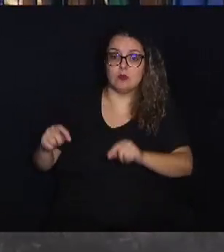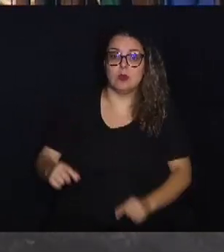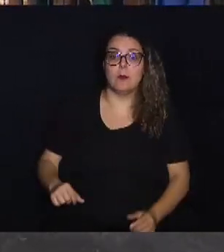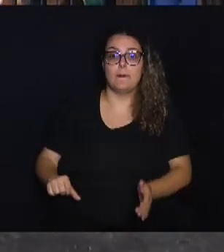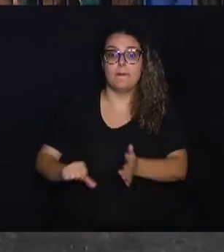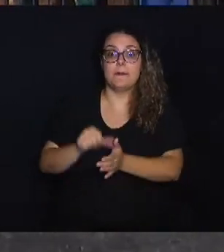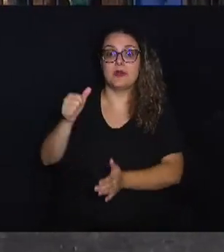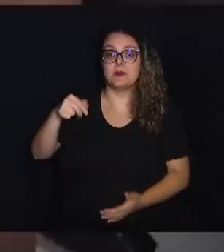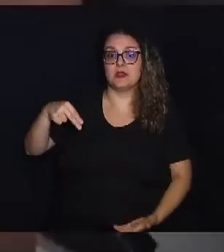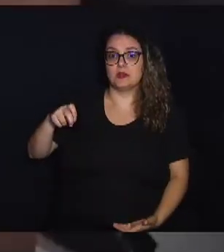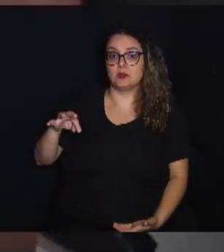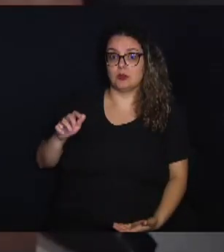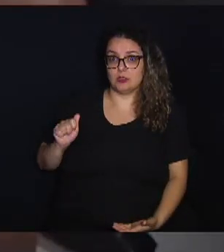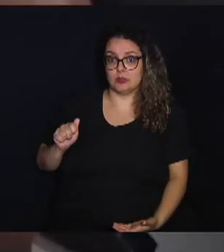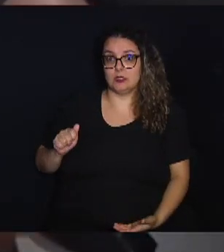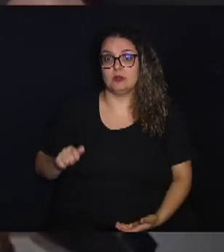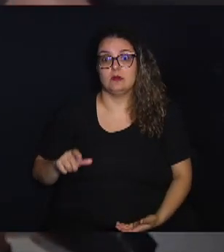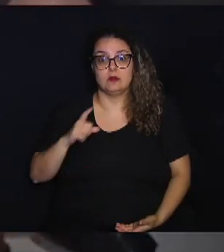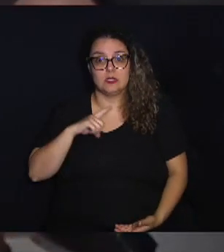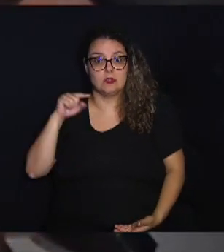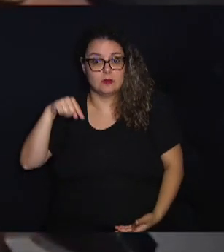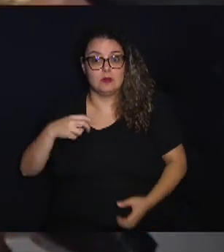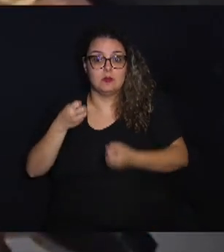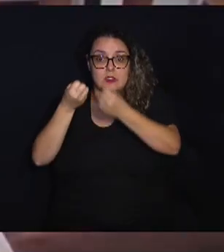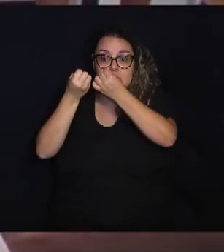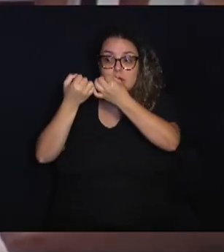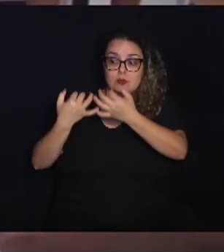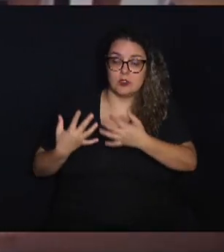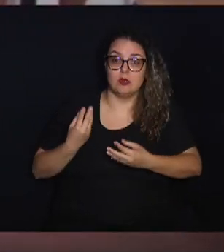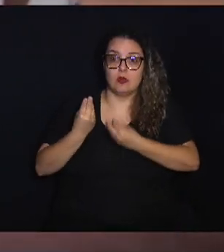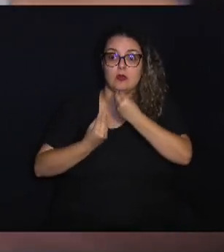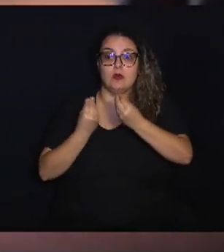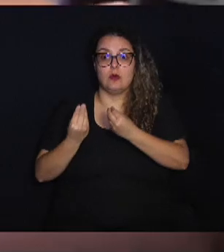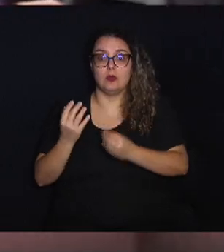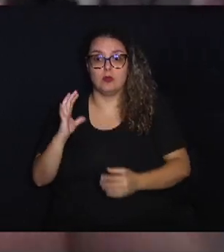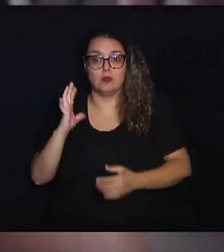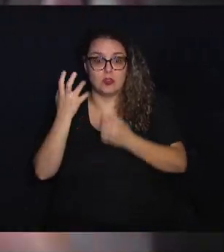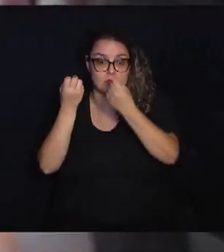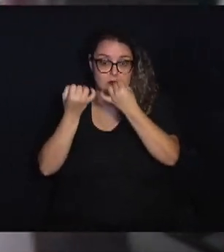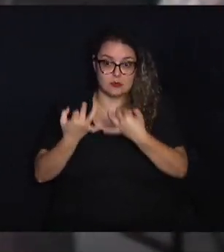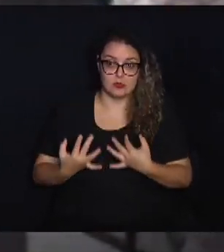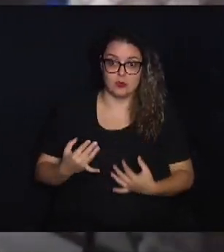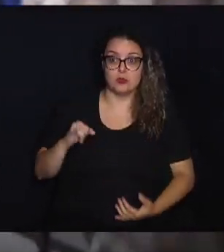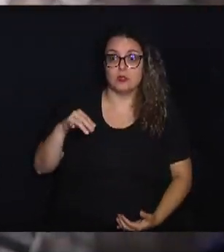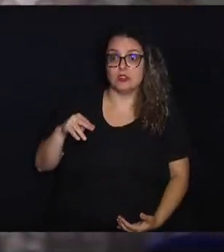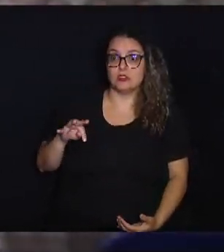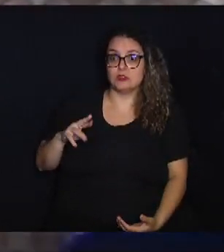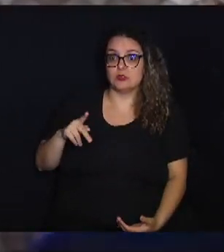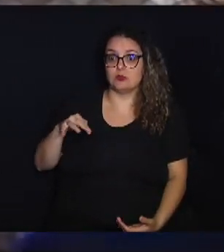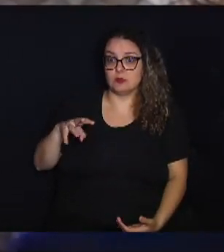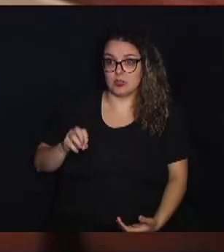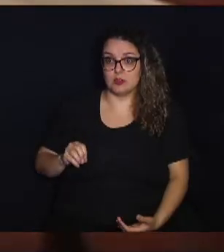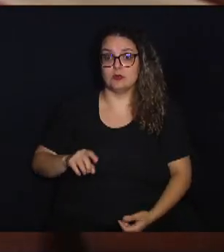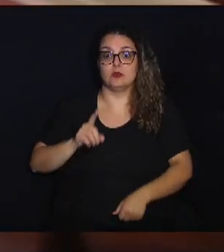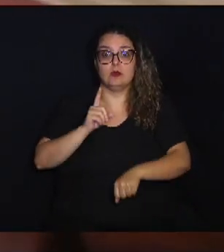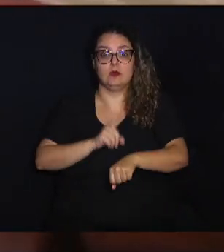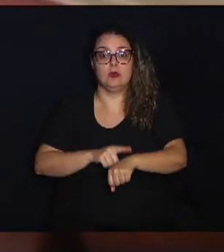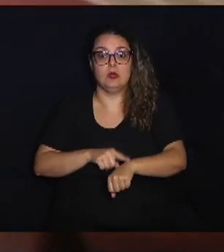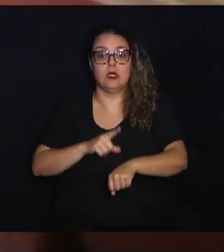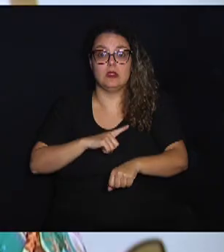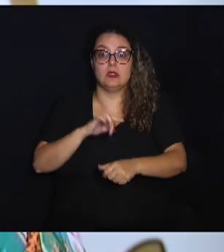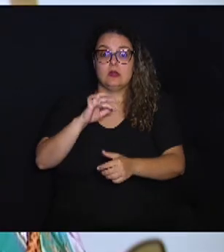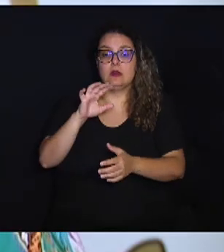Nota, vai estar lá uma explicação de como funciona o projeto, os instrumentos, os horários. Aí tem uma